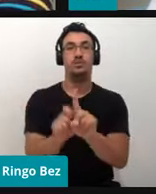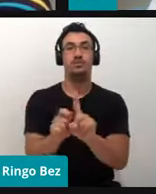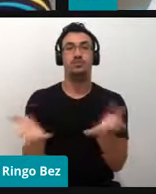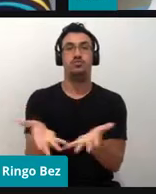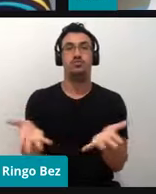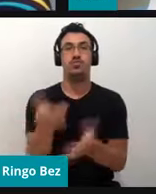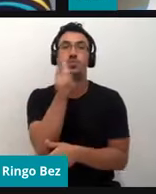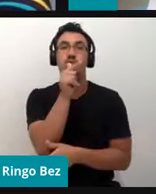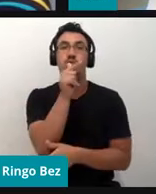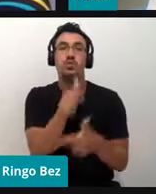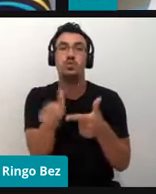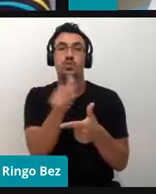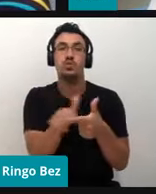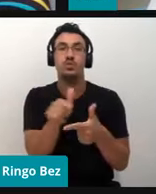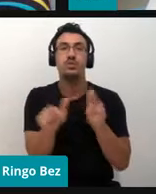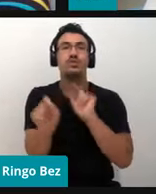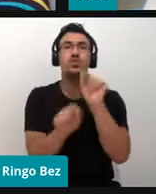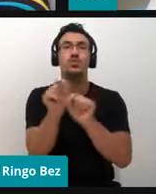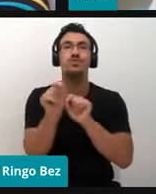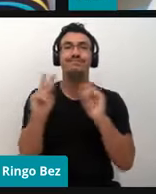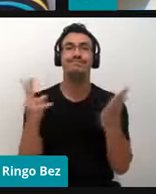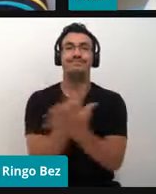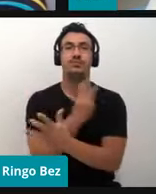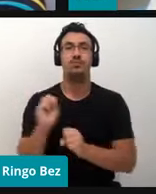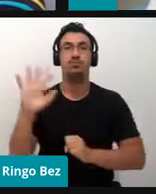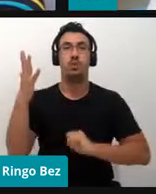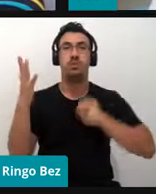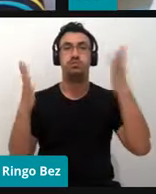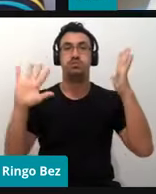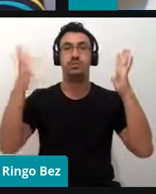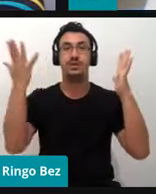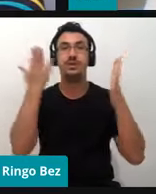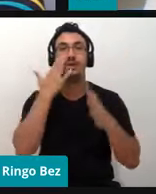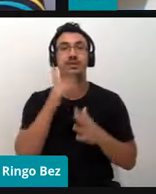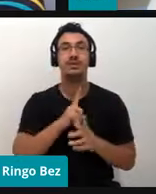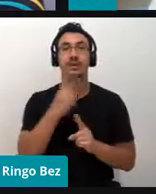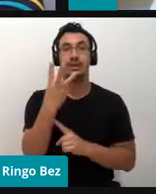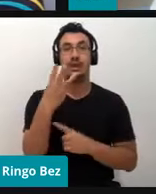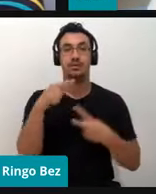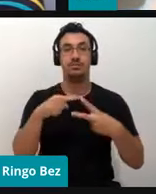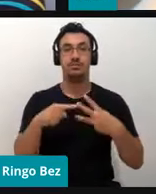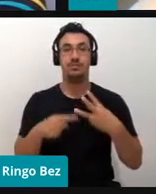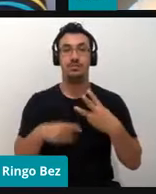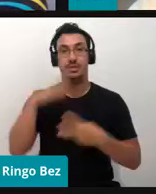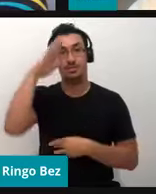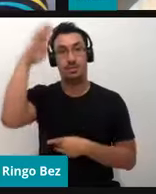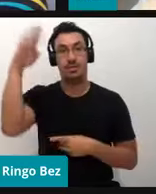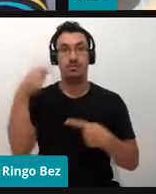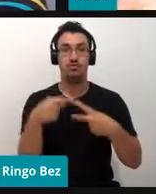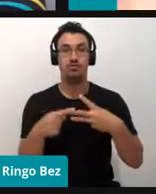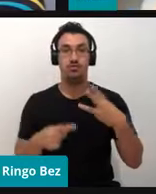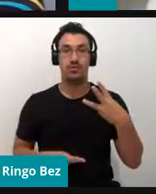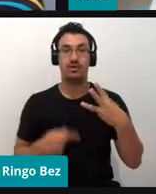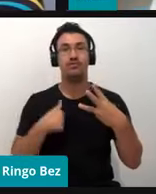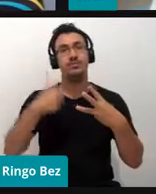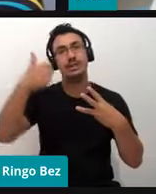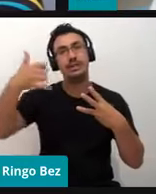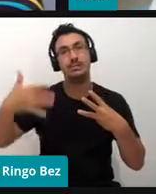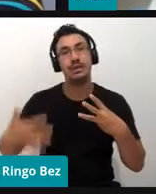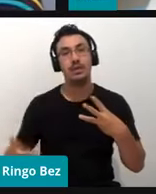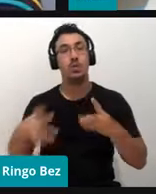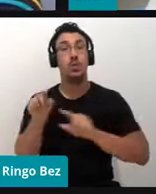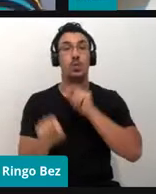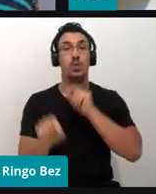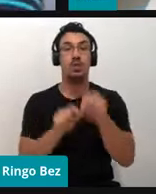Bom, por que essa crise hídrica está acontecendo? 3 fatores principais, e aí depois eu vou passar, depois que eu falar sobre